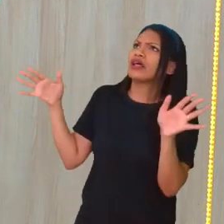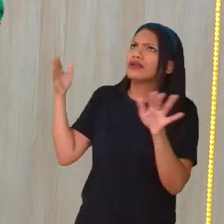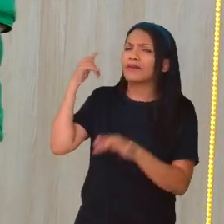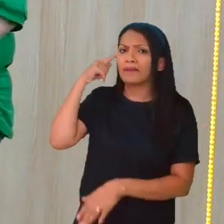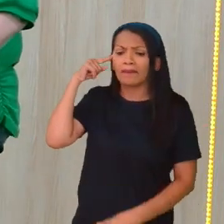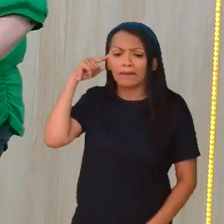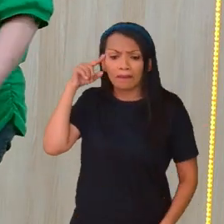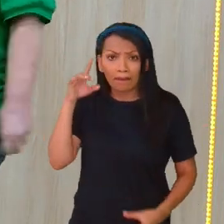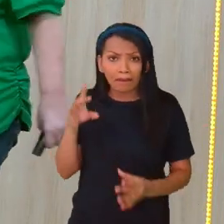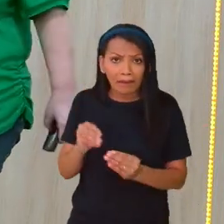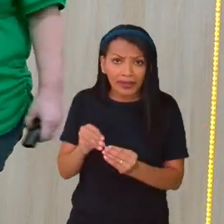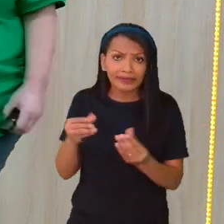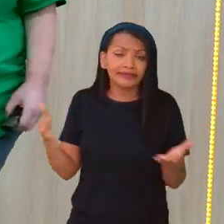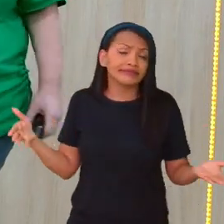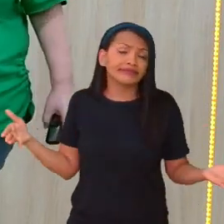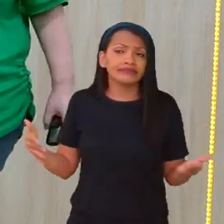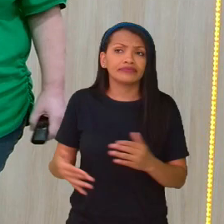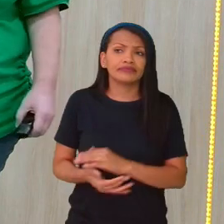mundo.